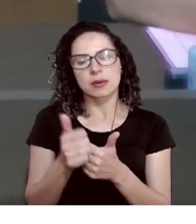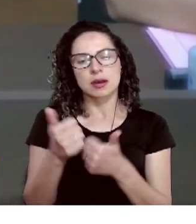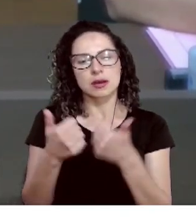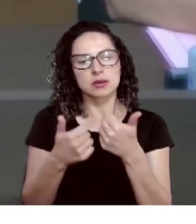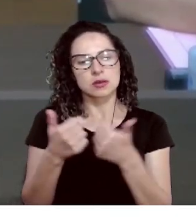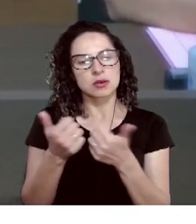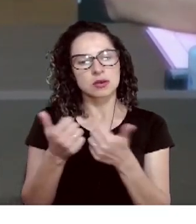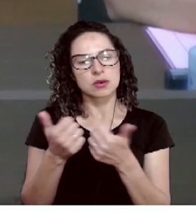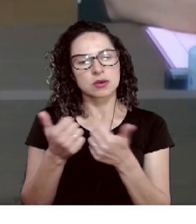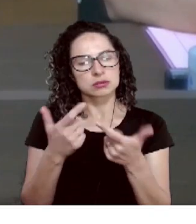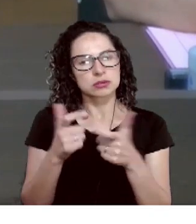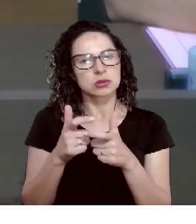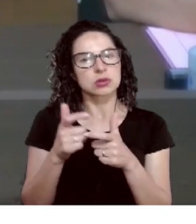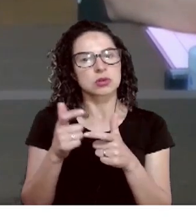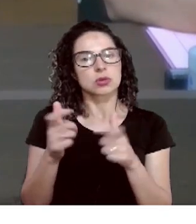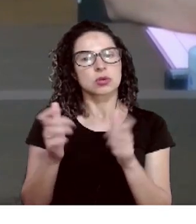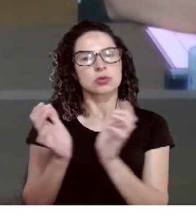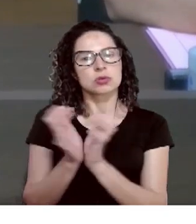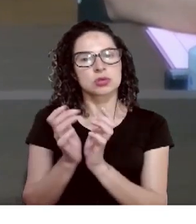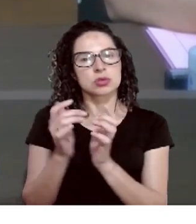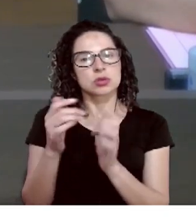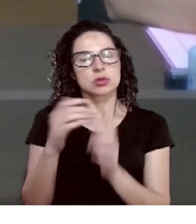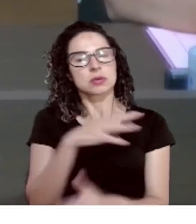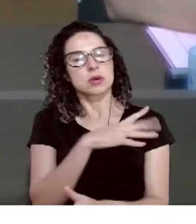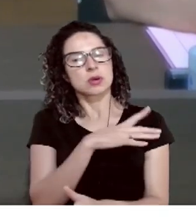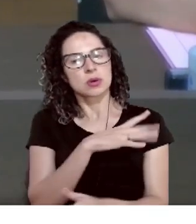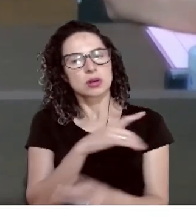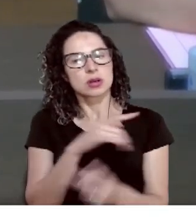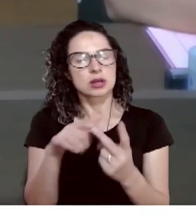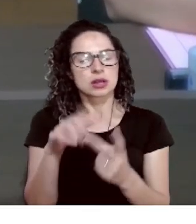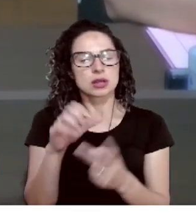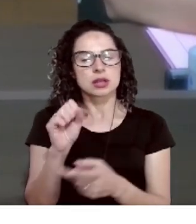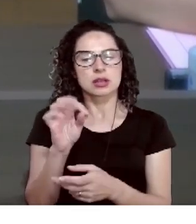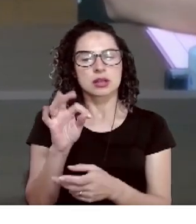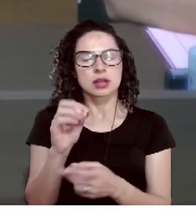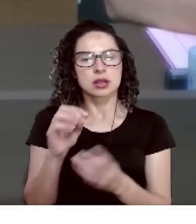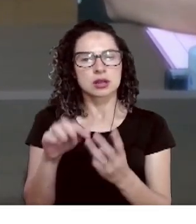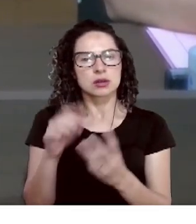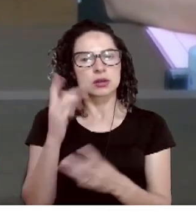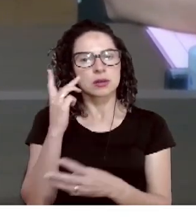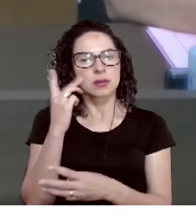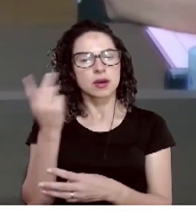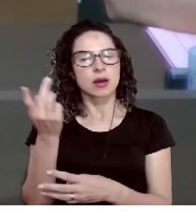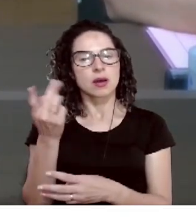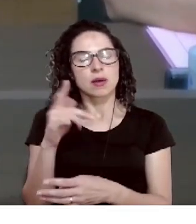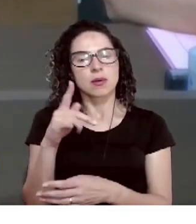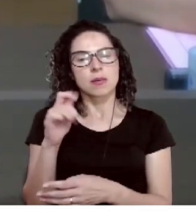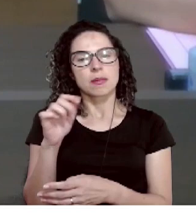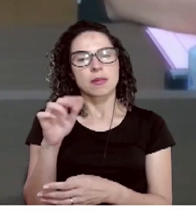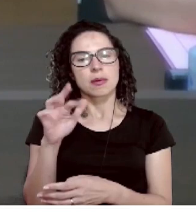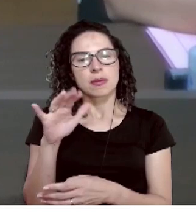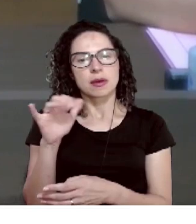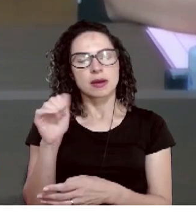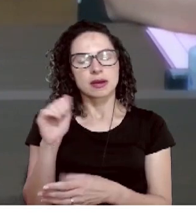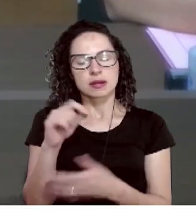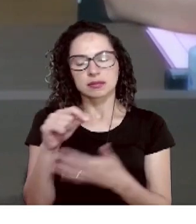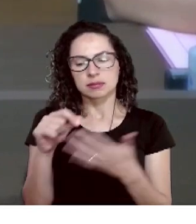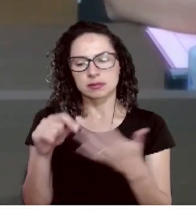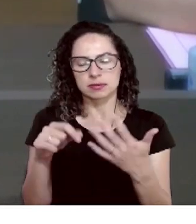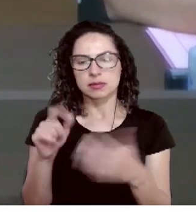grandes times, como Corinthians, Santos, São Paulo, Palmeiras e entre outros. É gerente do